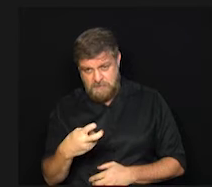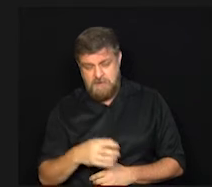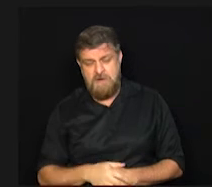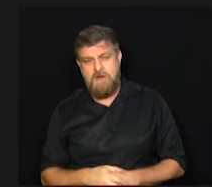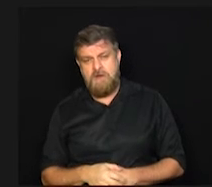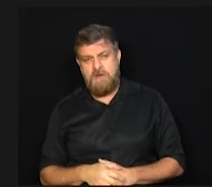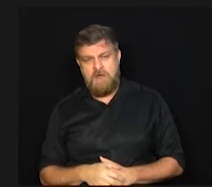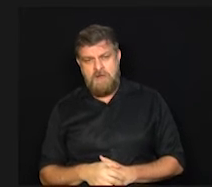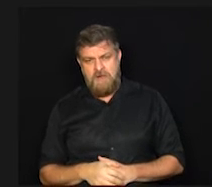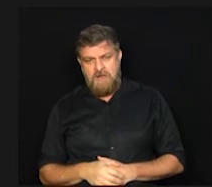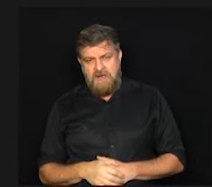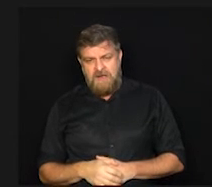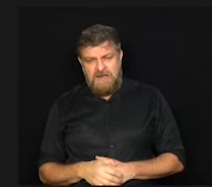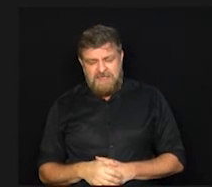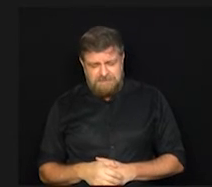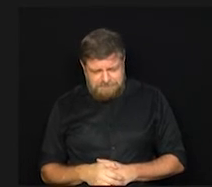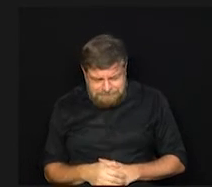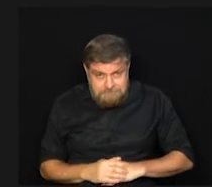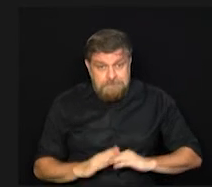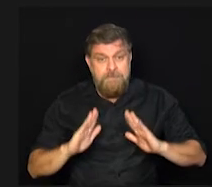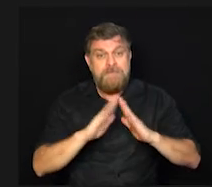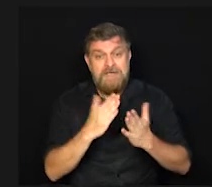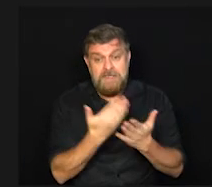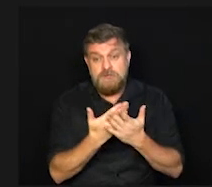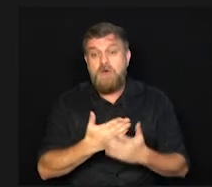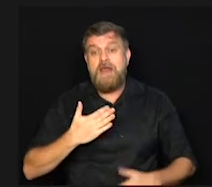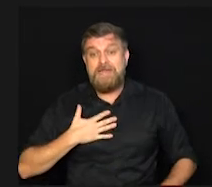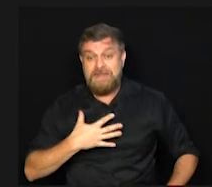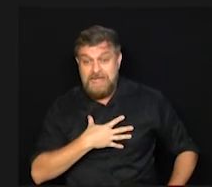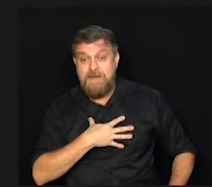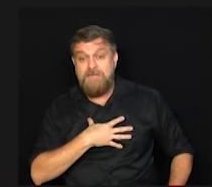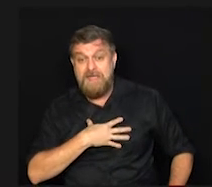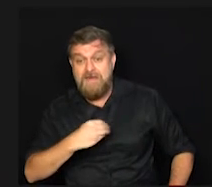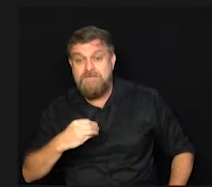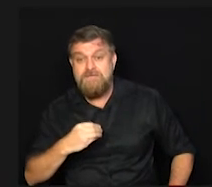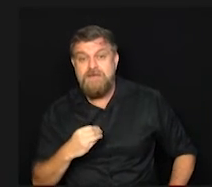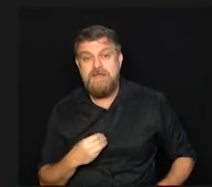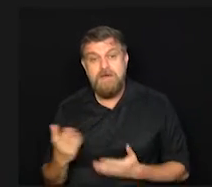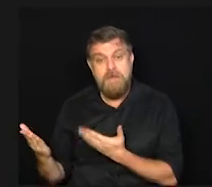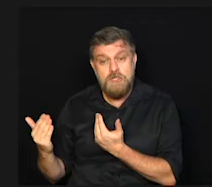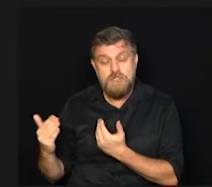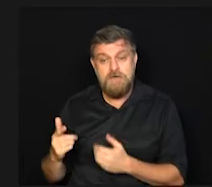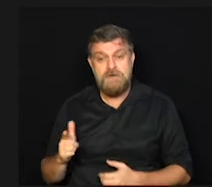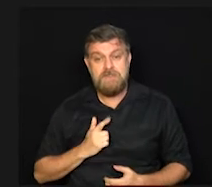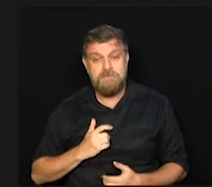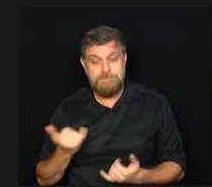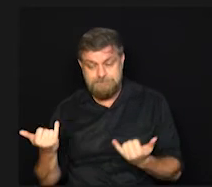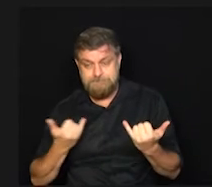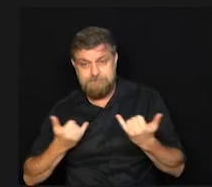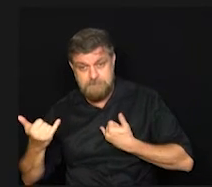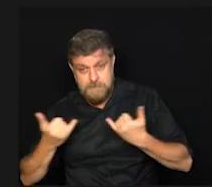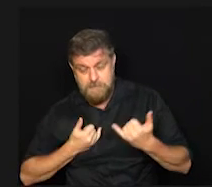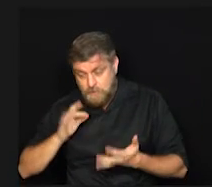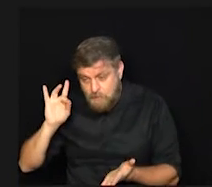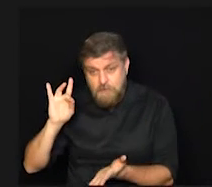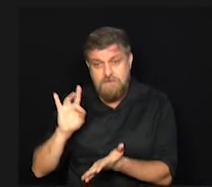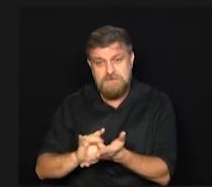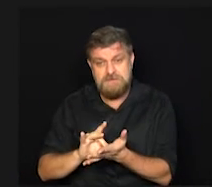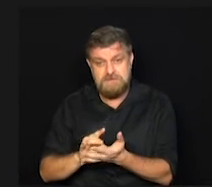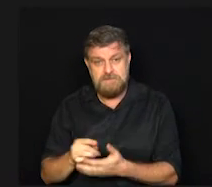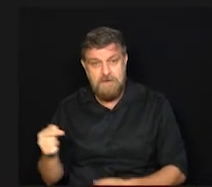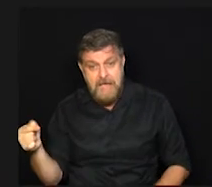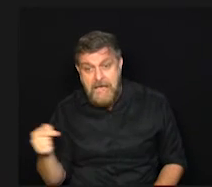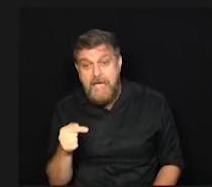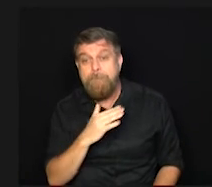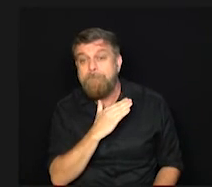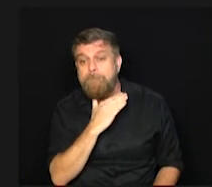deficiência. Essa criança estuda na escola da minha filha mais nova e nós acabamos de receber a informação oficial que o motivo